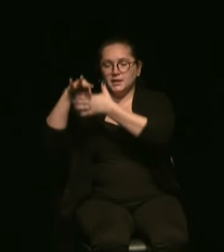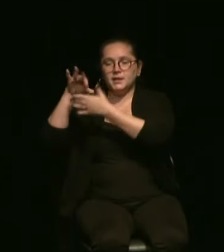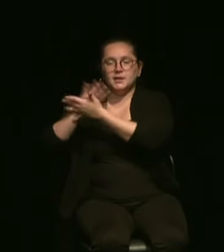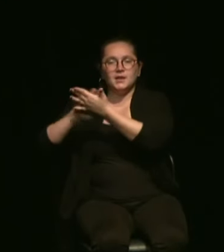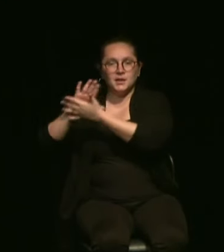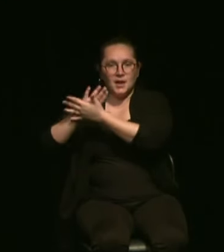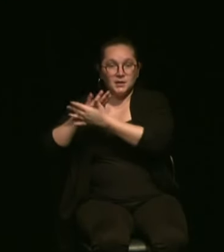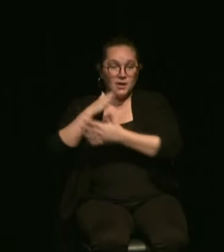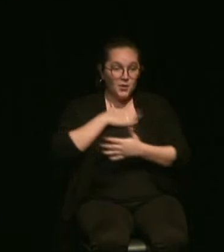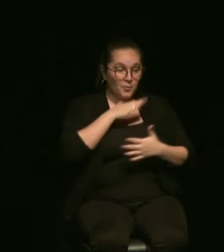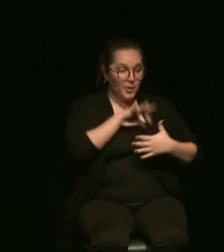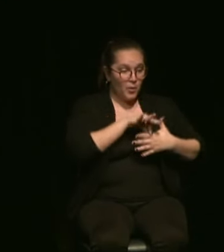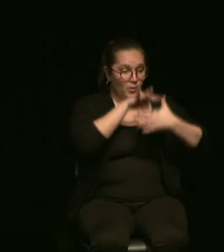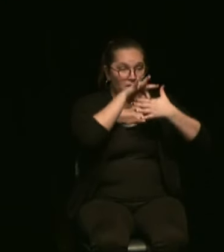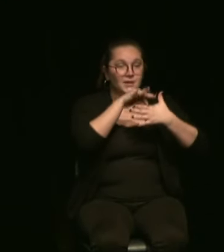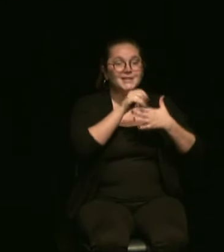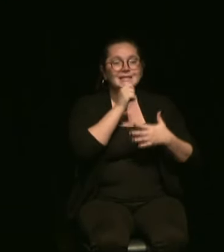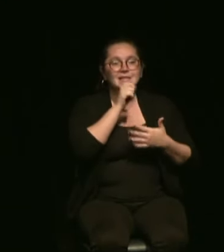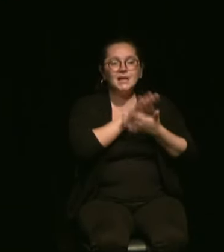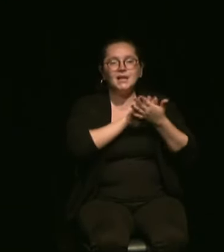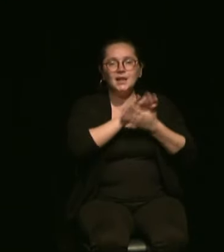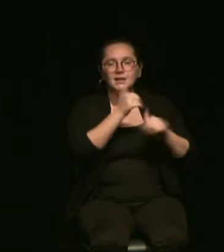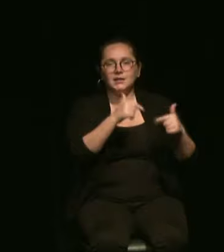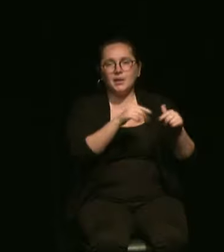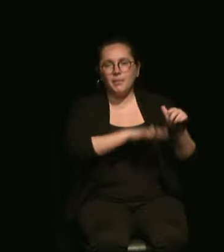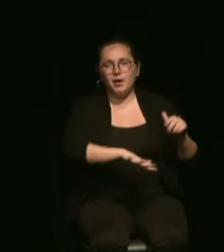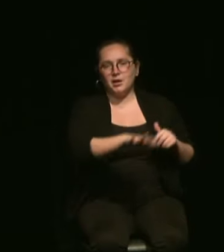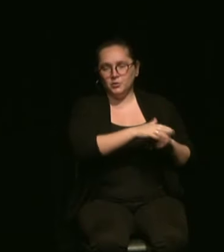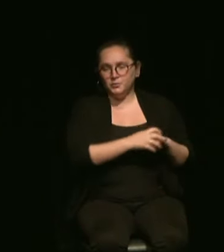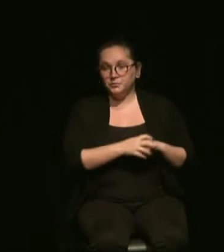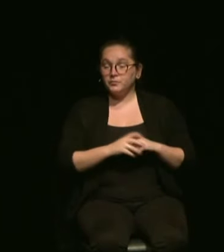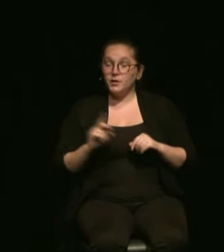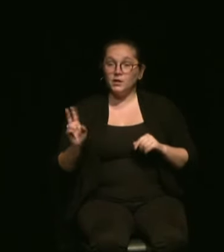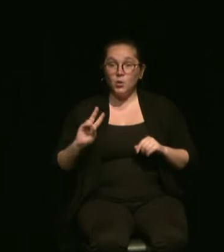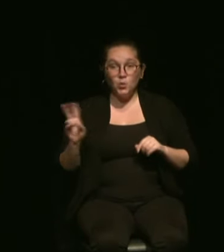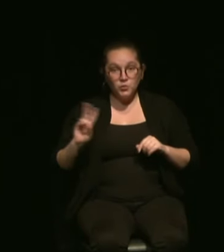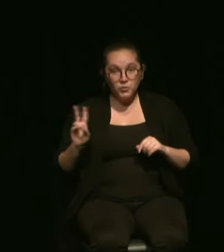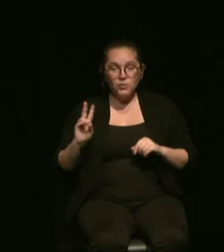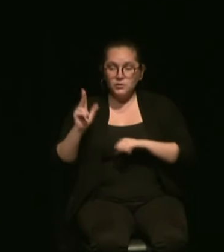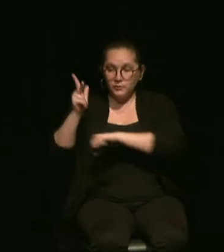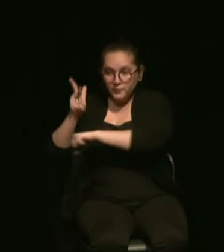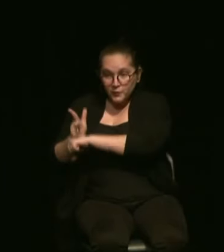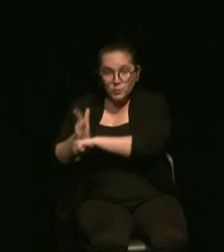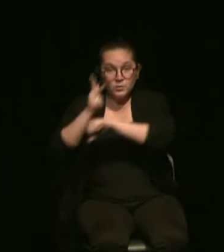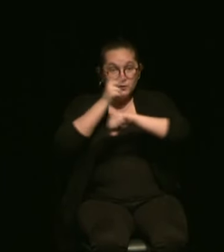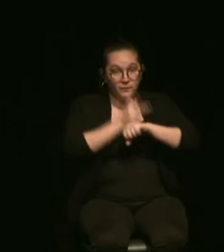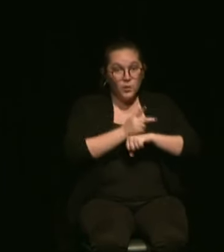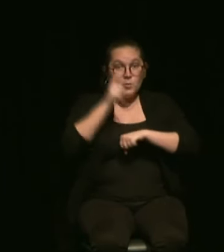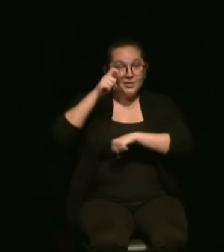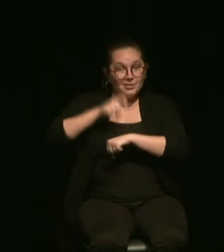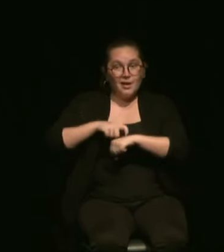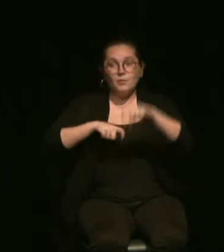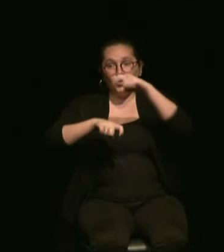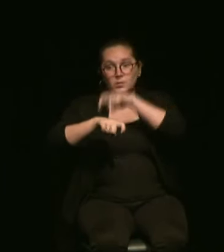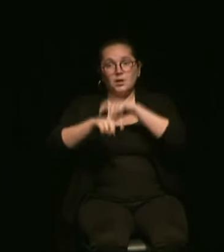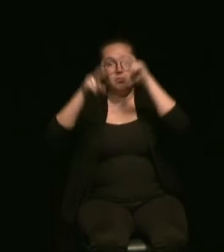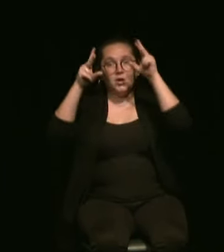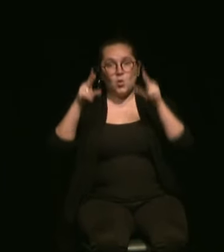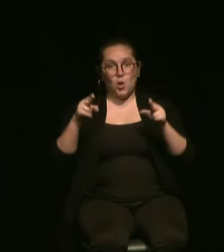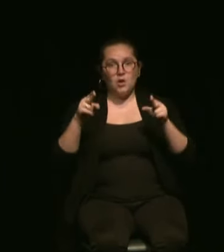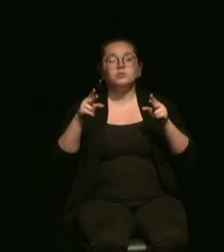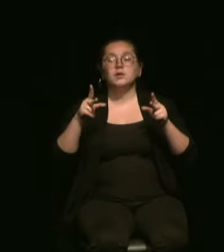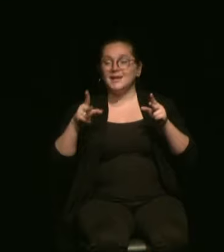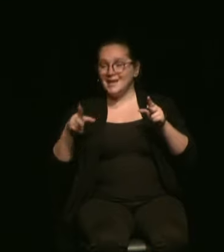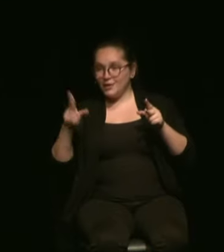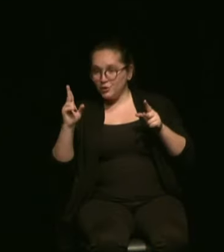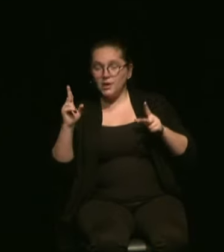filmes se complementam dessa maneira. Então foi um projeto em que os dois filmes foram feitos ao mesmo tempo, foram editados